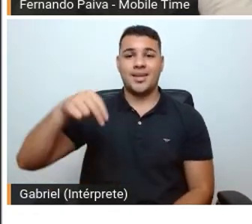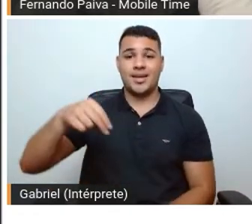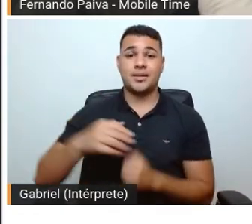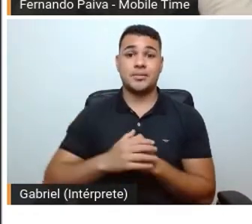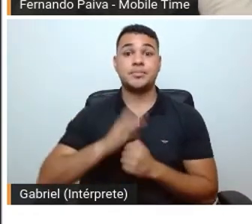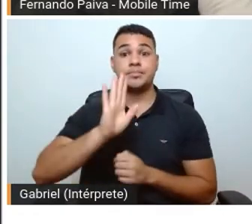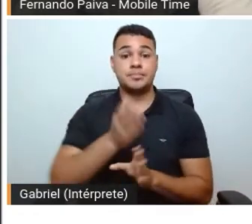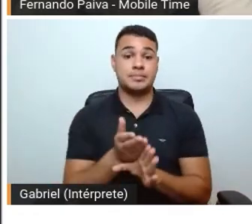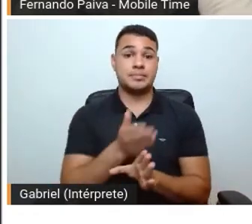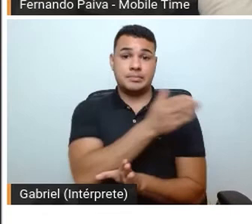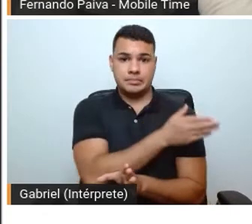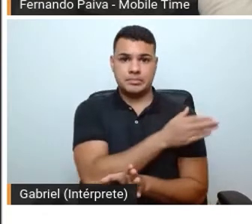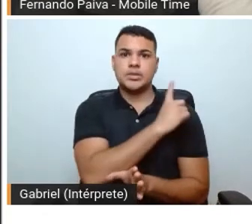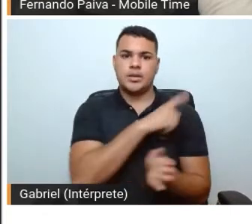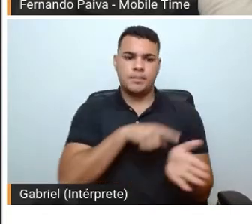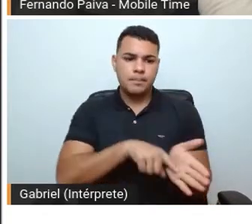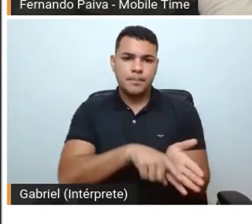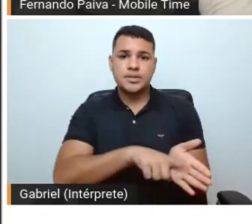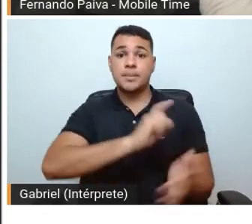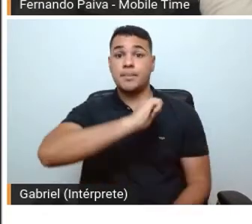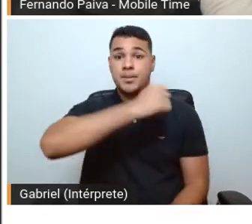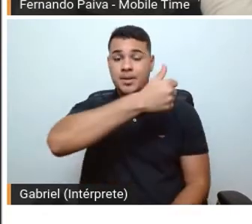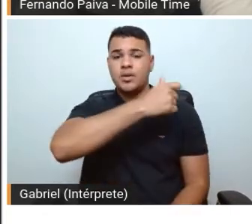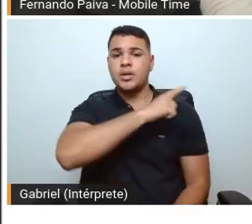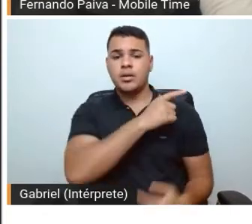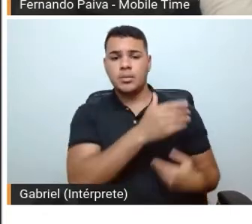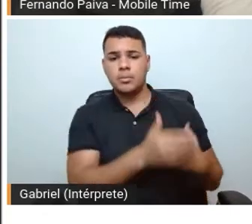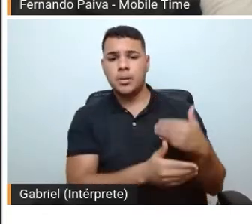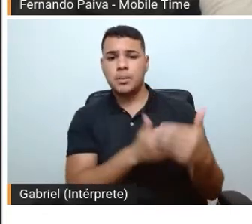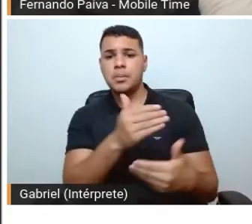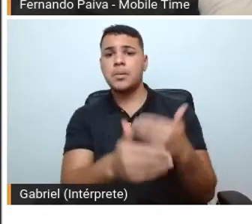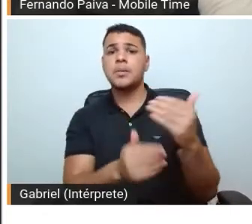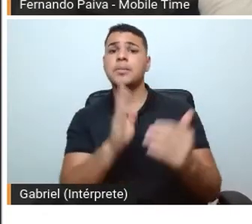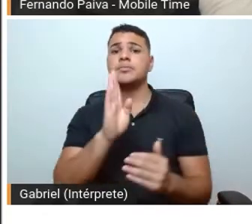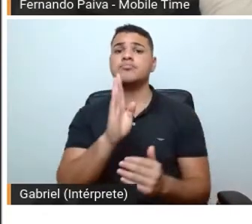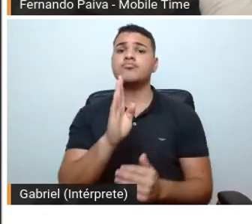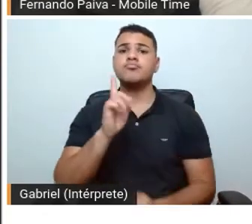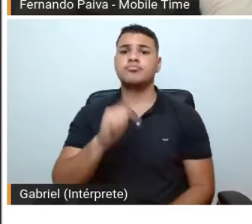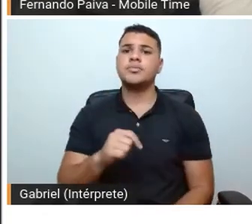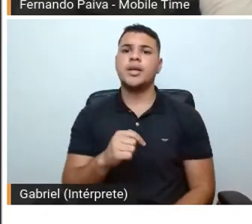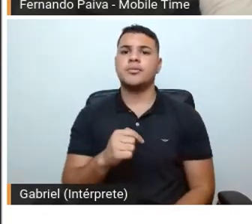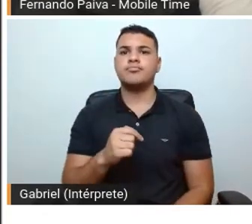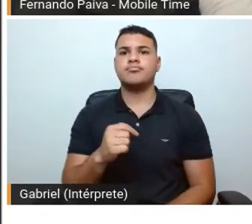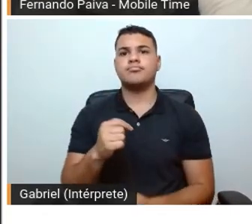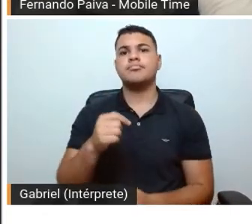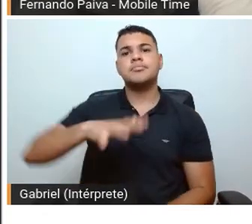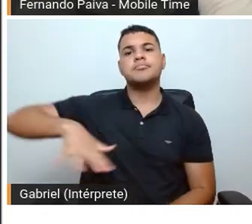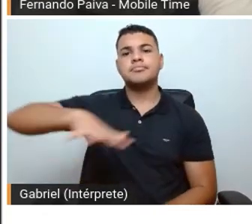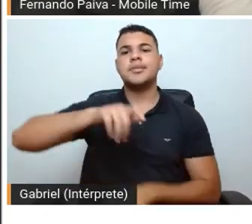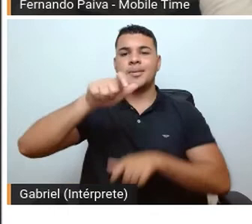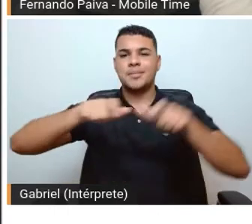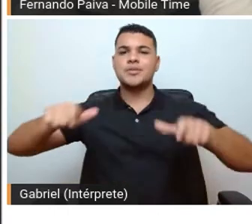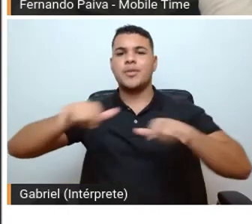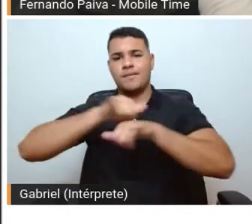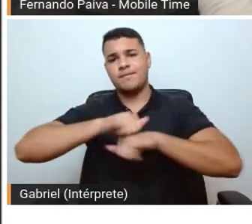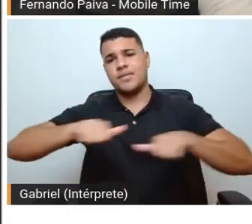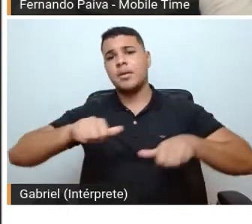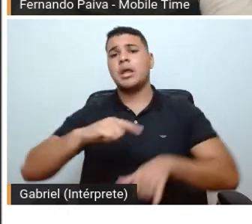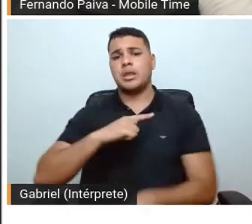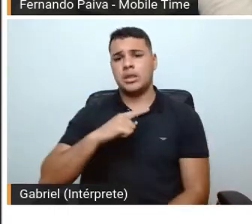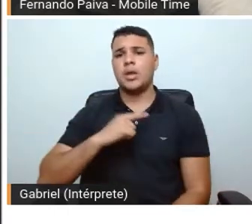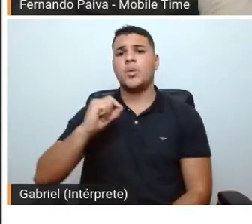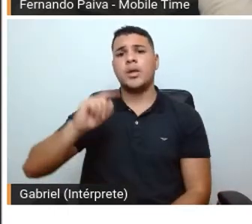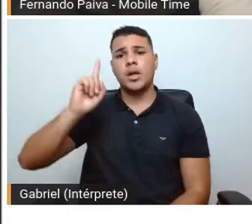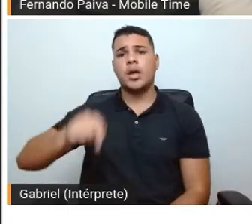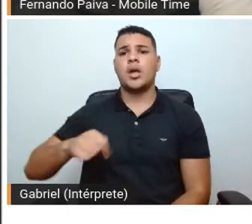desde a primeira edição tem um terço mais ou menos ainda das empresas que dizem que tem um motor próprio de gnl Utah e processamento do